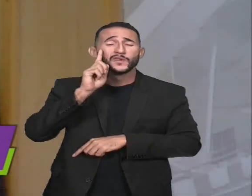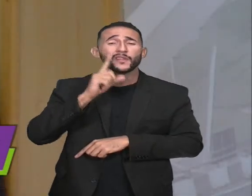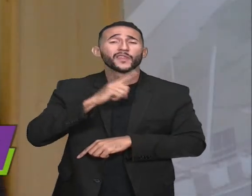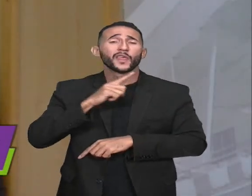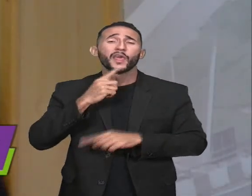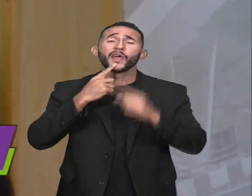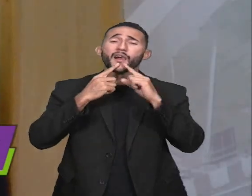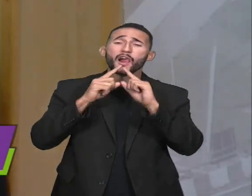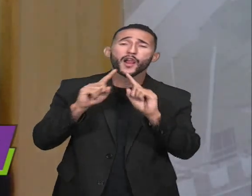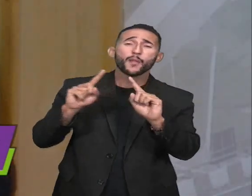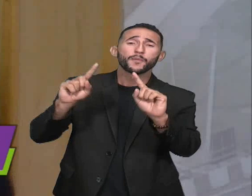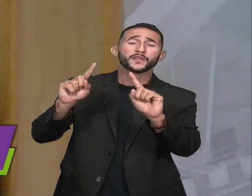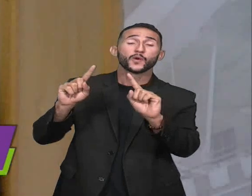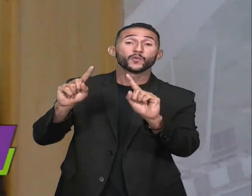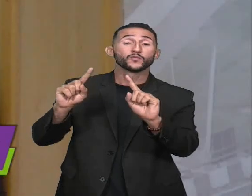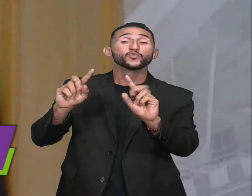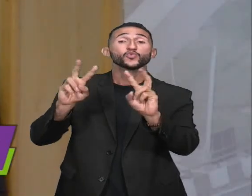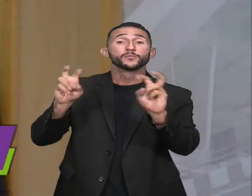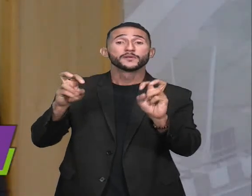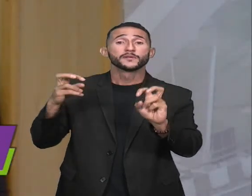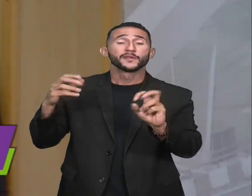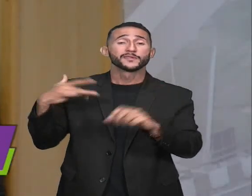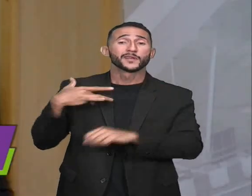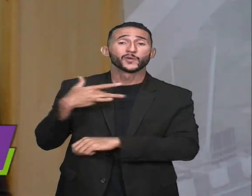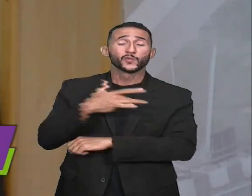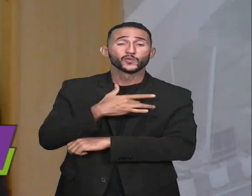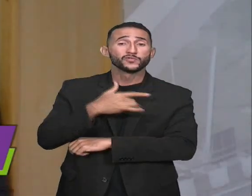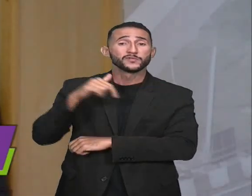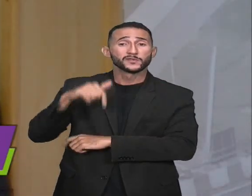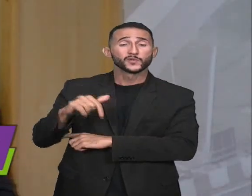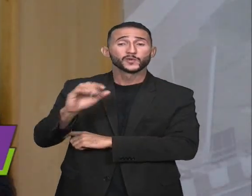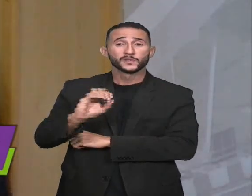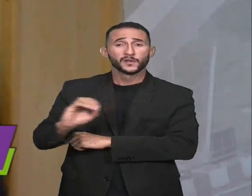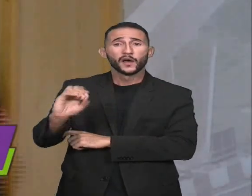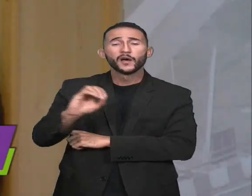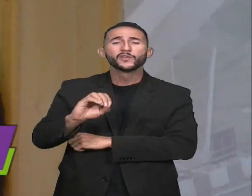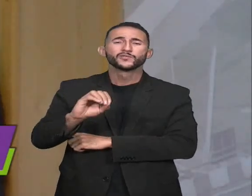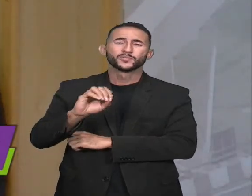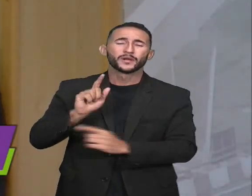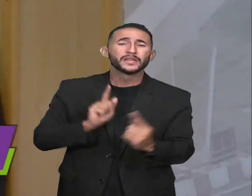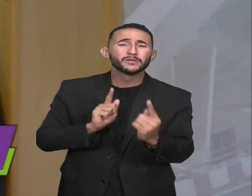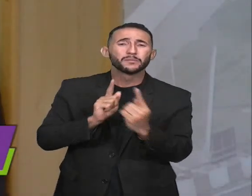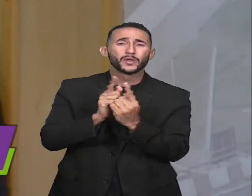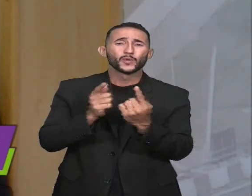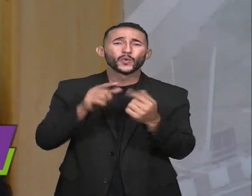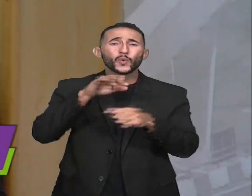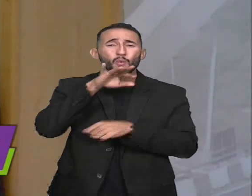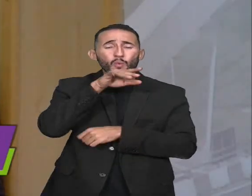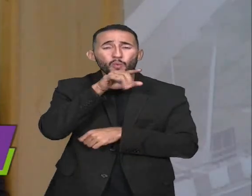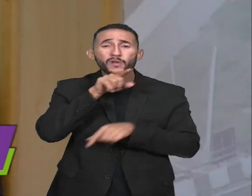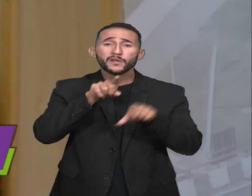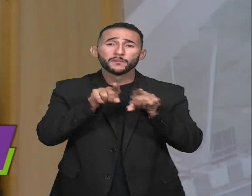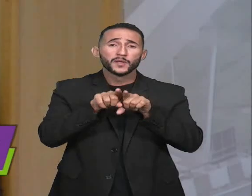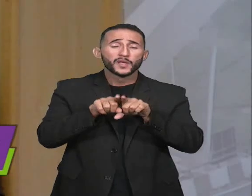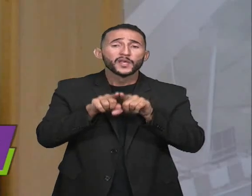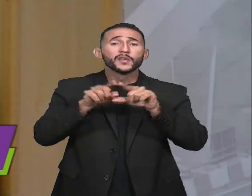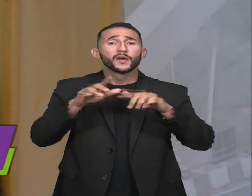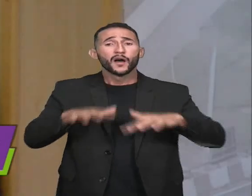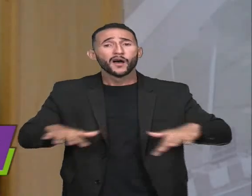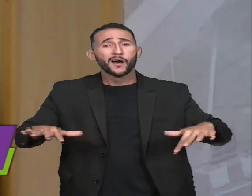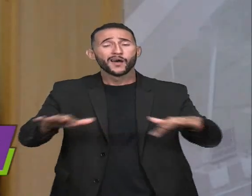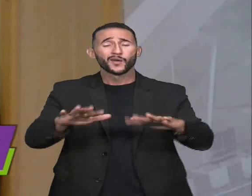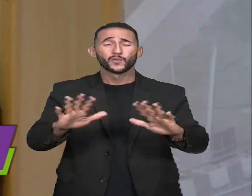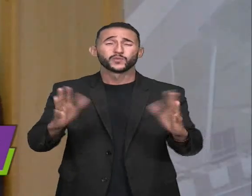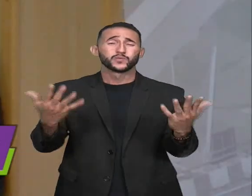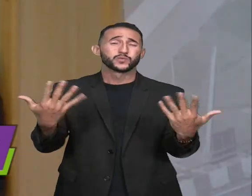Osasco da qualidade péssima do atendimento e também dos serviços e dos equipamentos e que não Desenrola e saúde